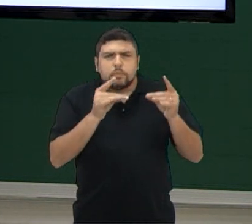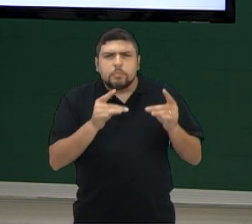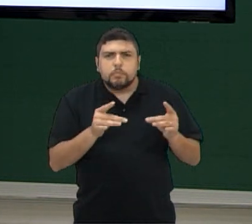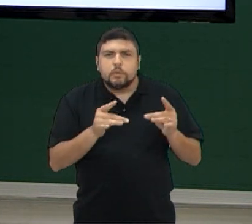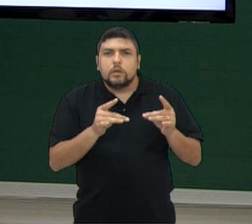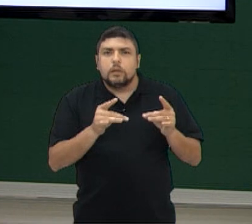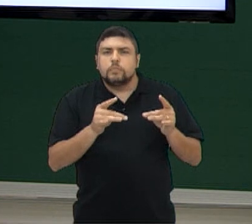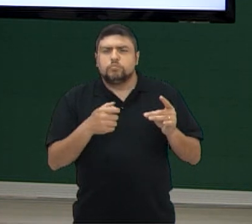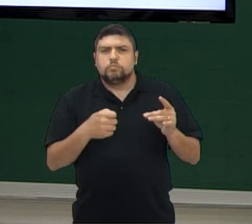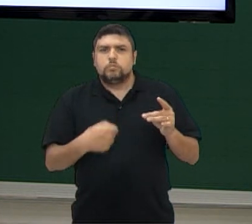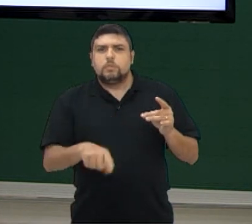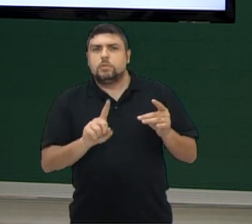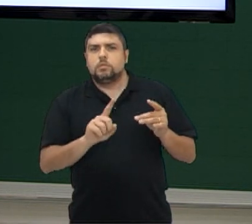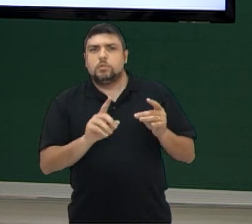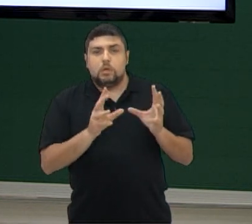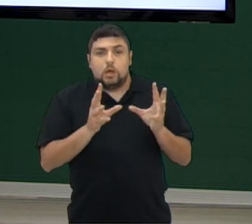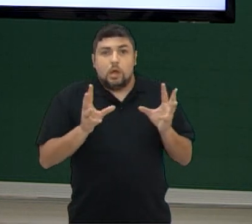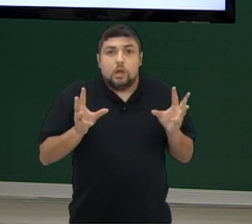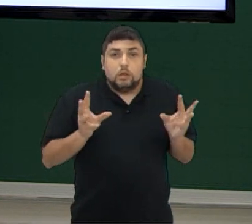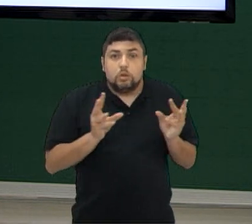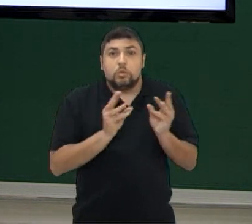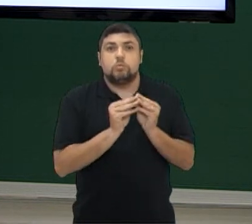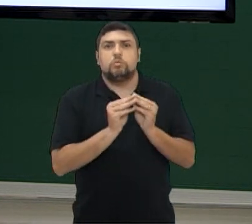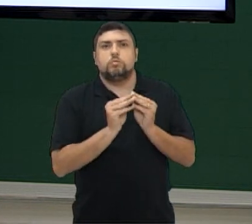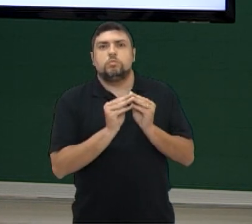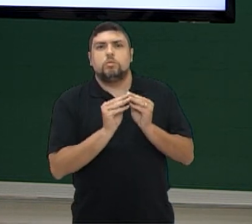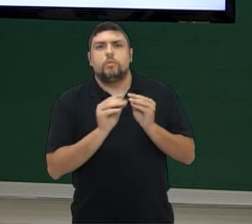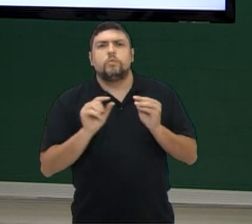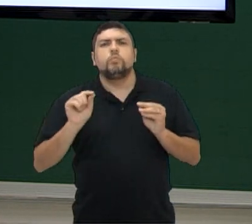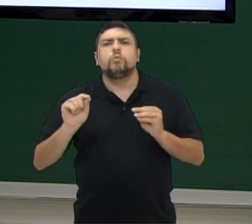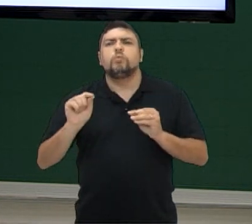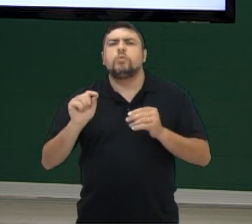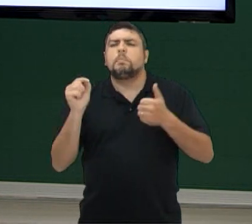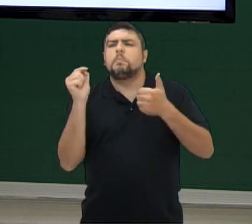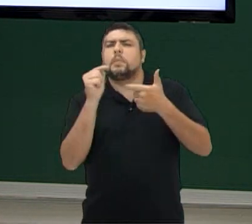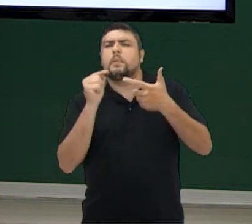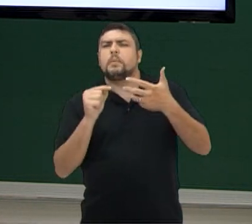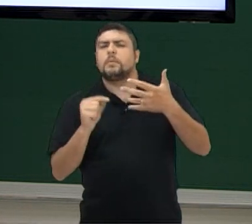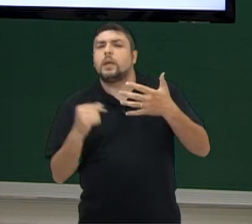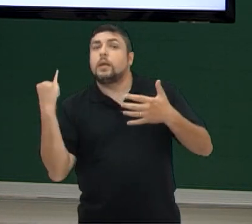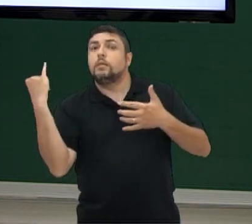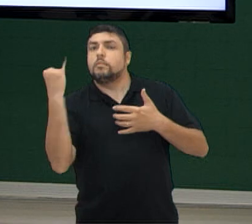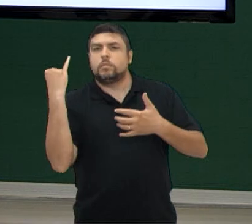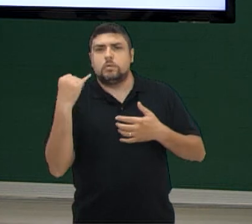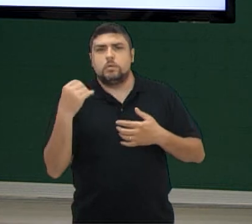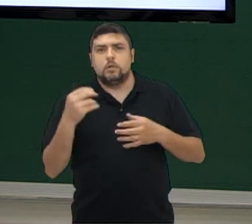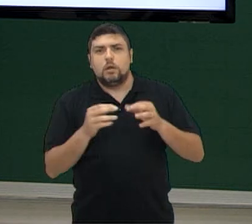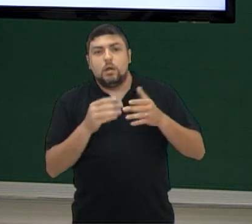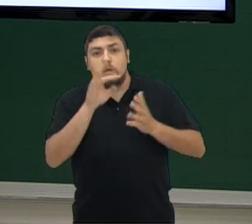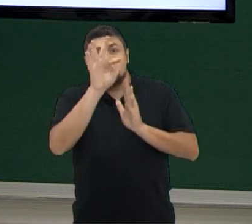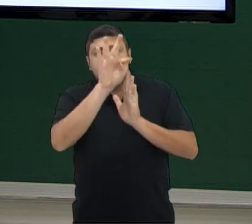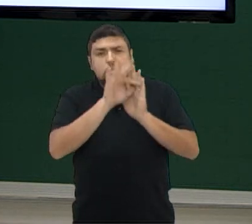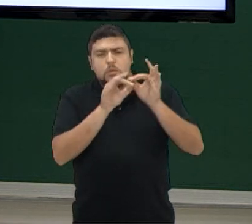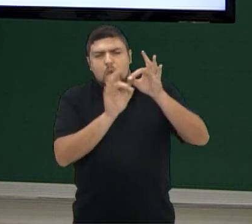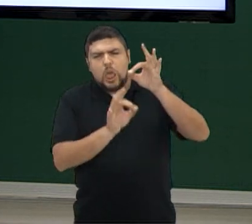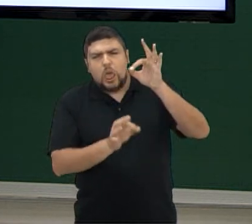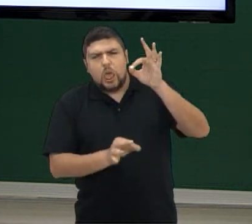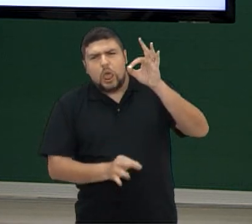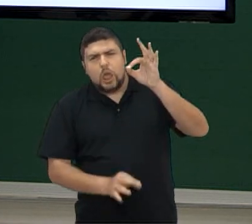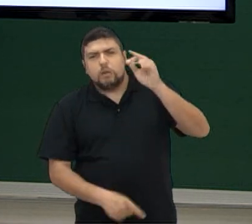breve dos fatos importantes da vida daquela pessoa, porque às vezes o texto não pode ser muito longo, muito extenso para o leitor,